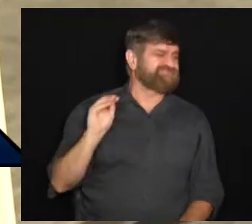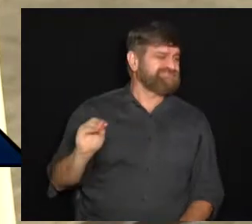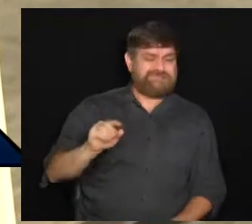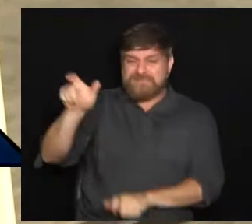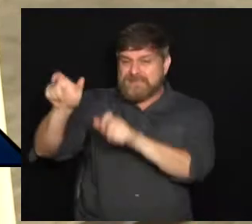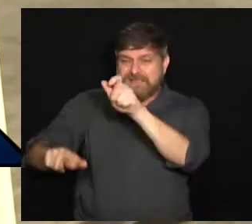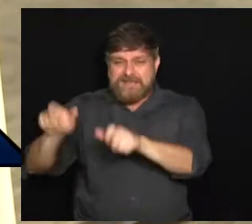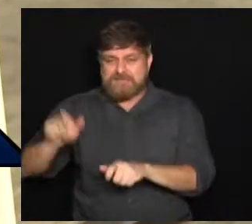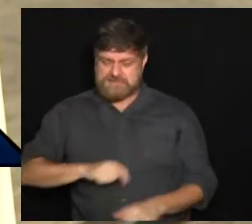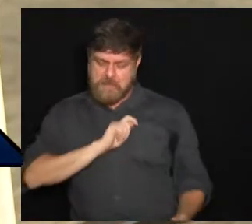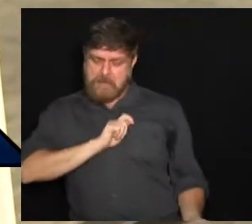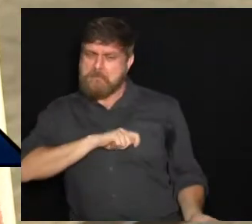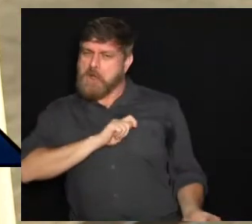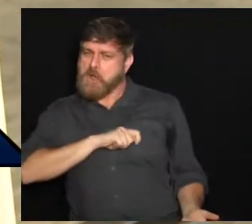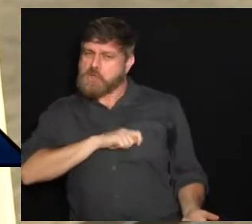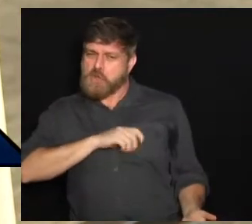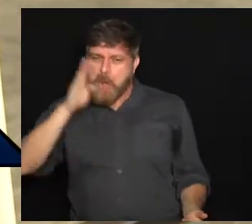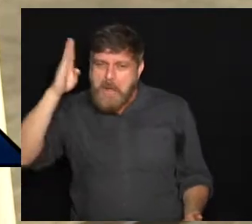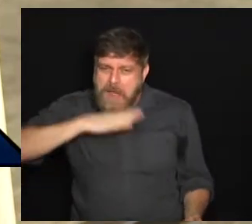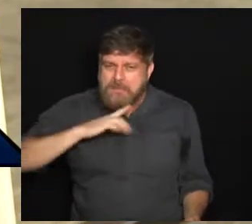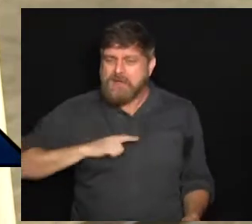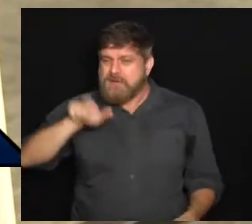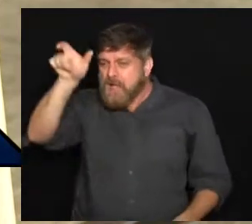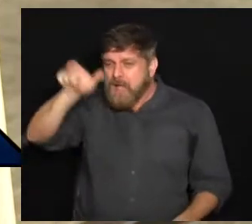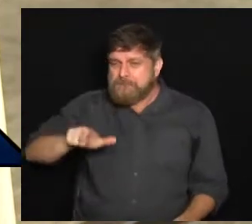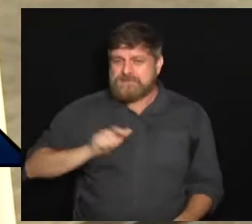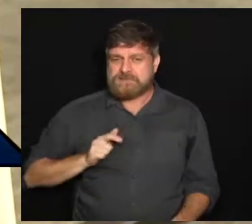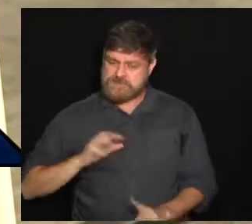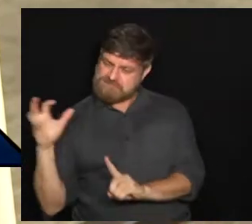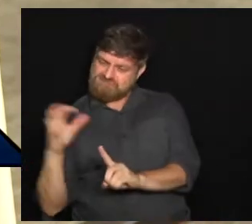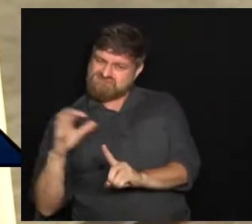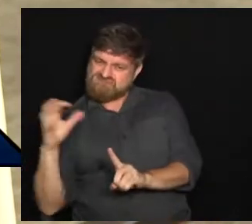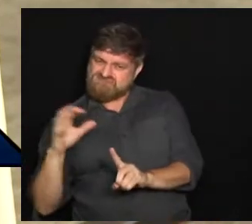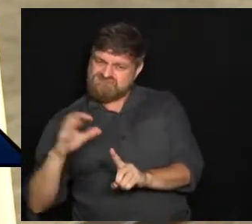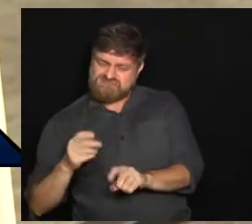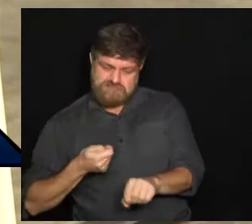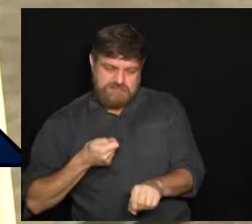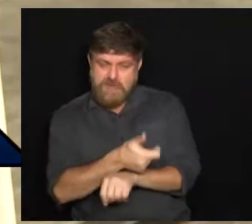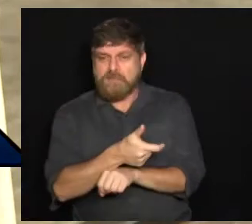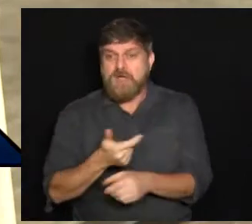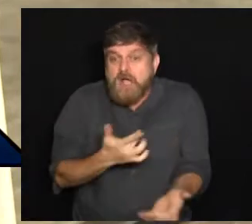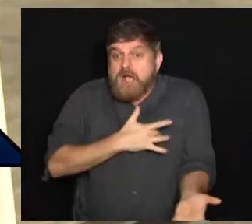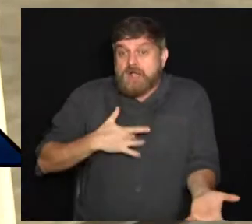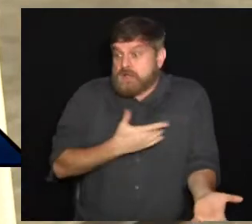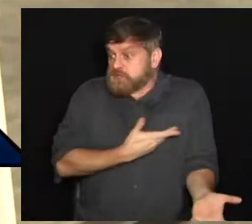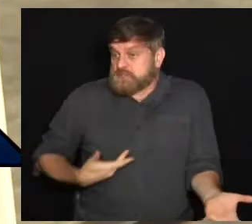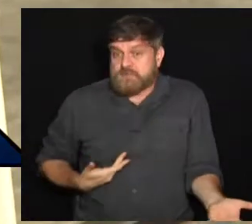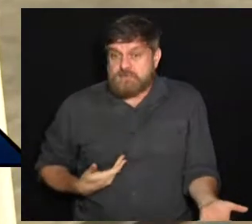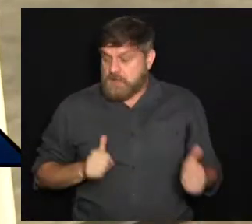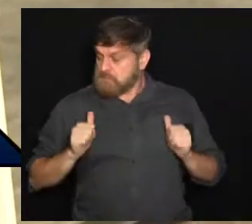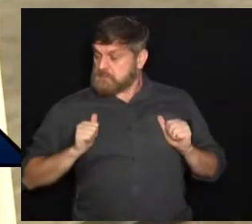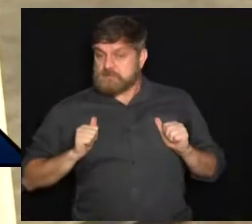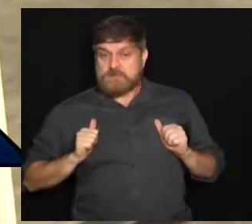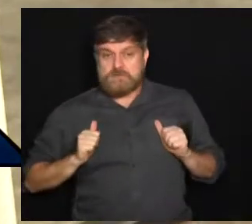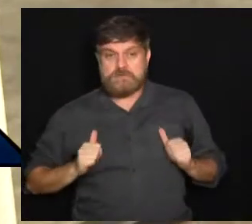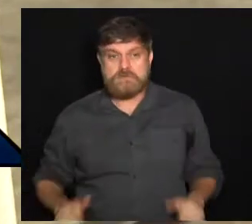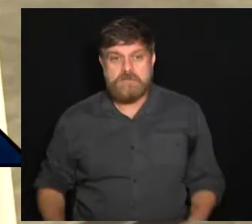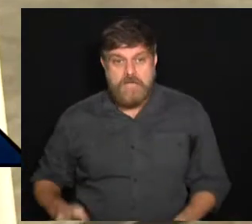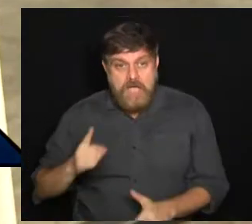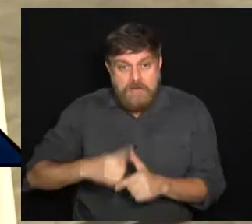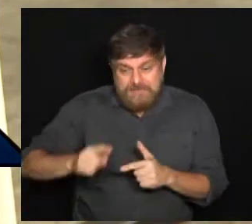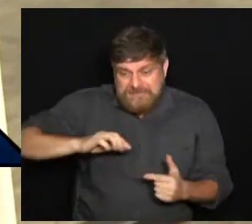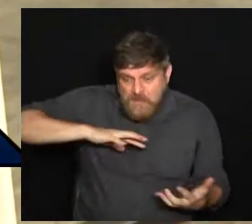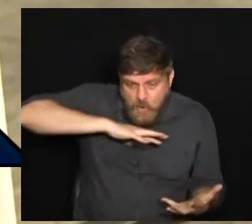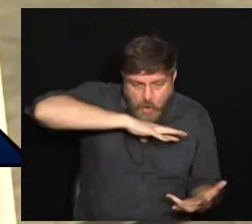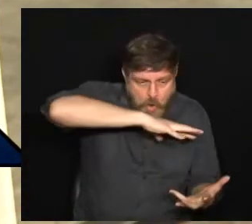pessoas ou mal intencionadas ou são pessoas muito mal informadas e sem compromisso com a saúde pública. É uma crise global